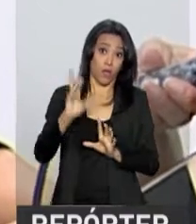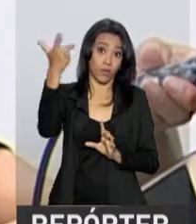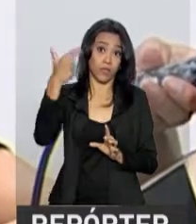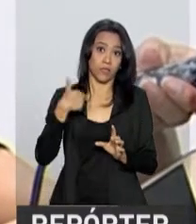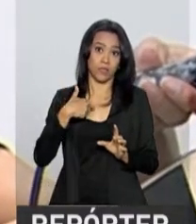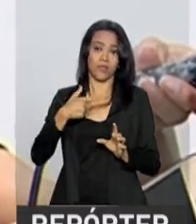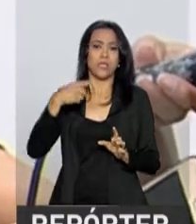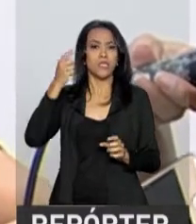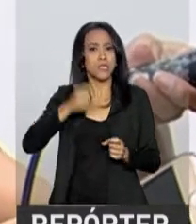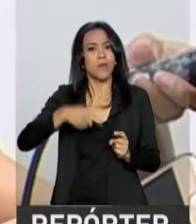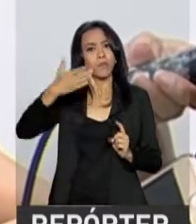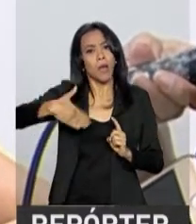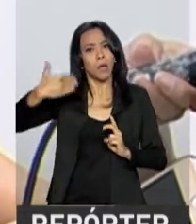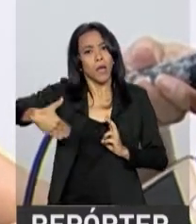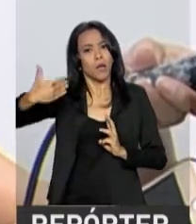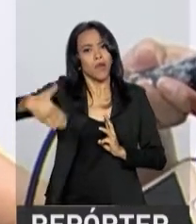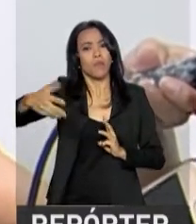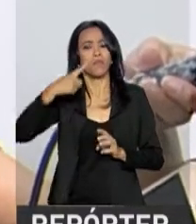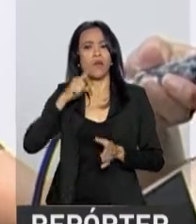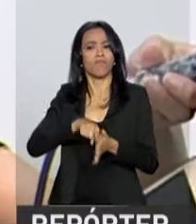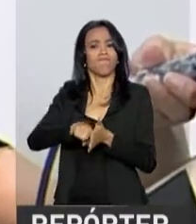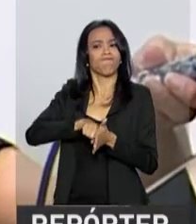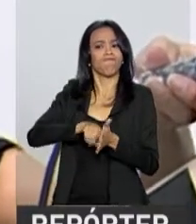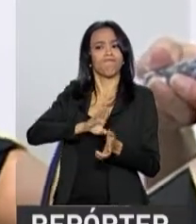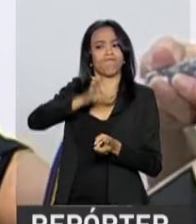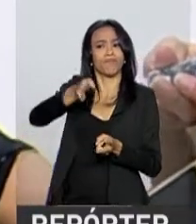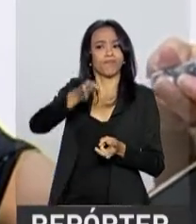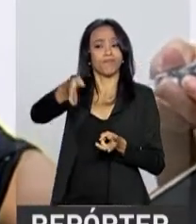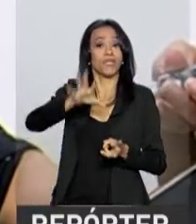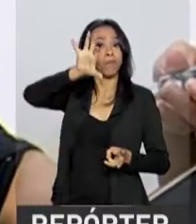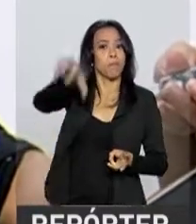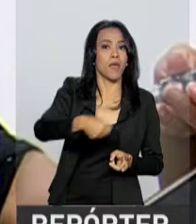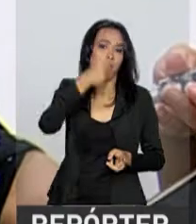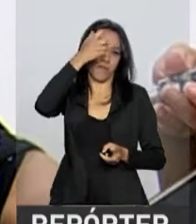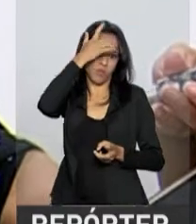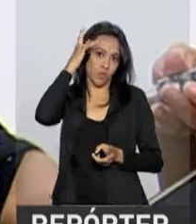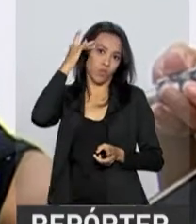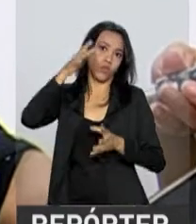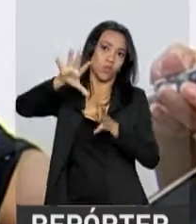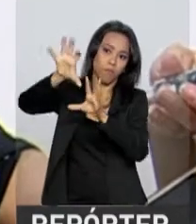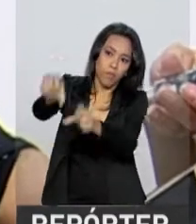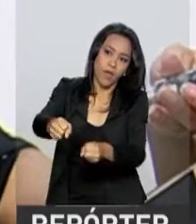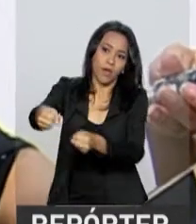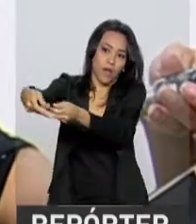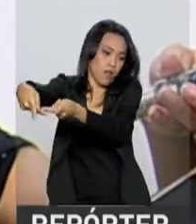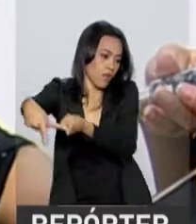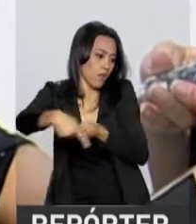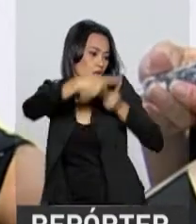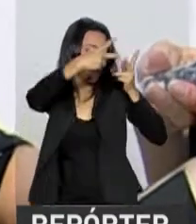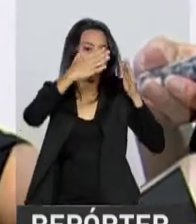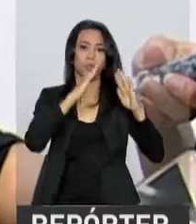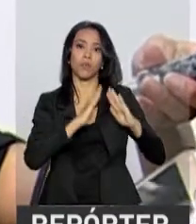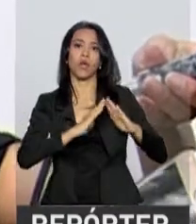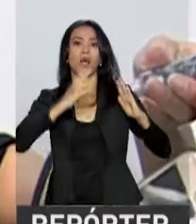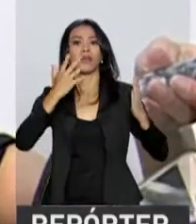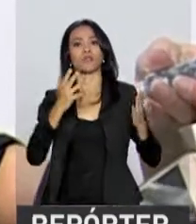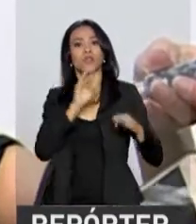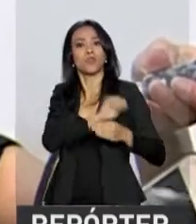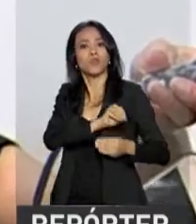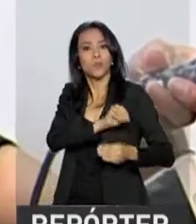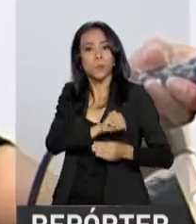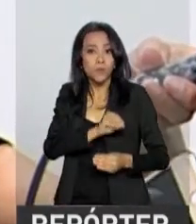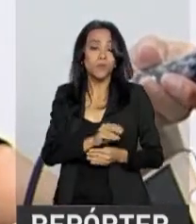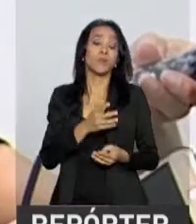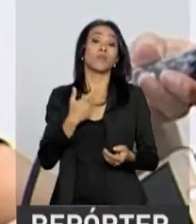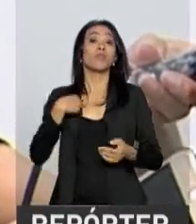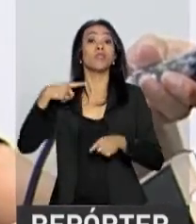periódicas onde pessoas são realmente resgatadas e encaminhadas para a rede de assistência quanto a de disseminação